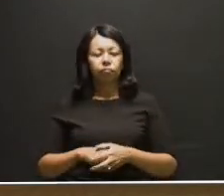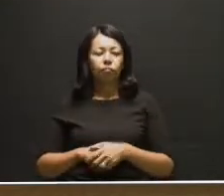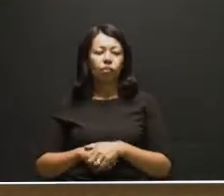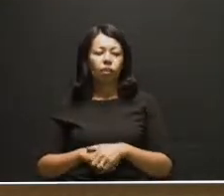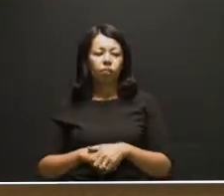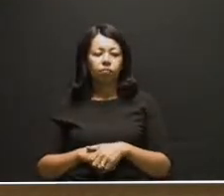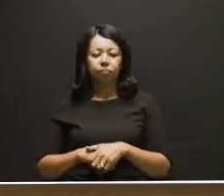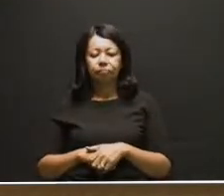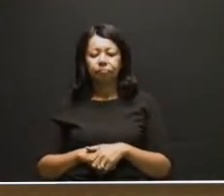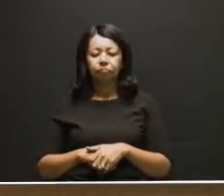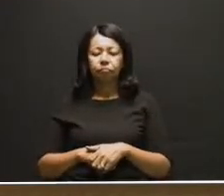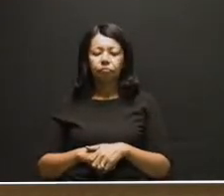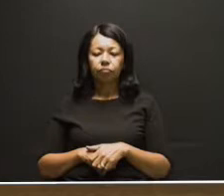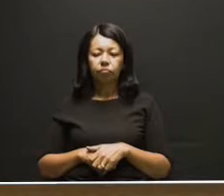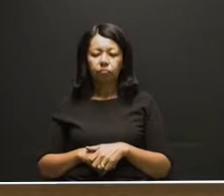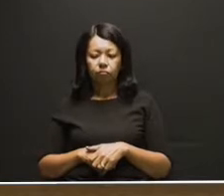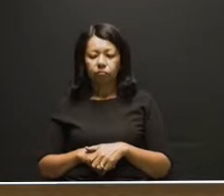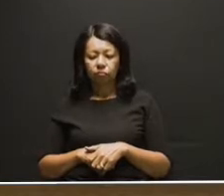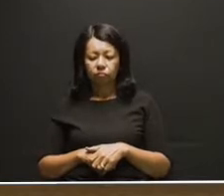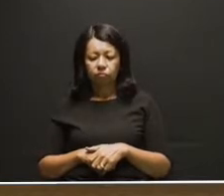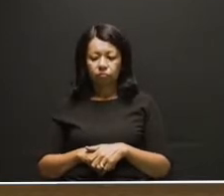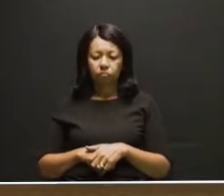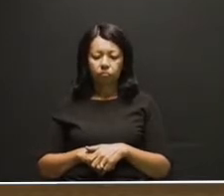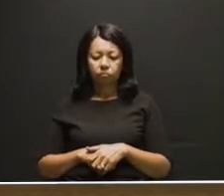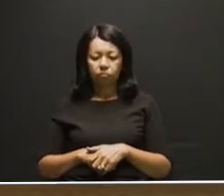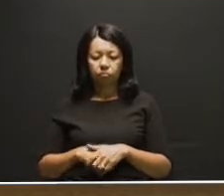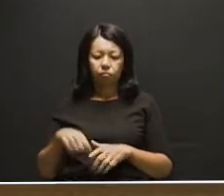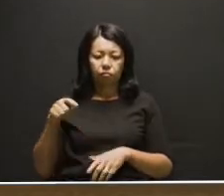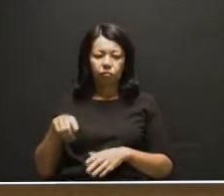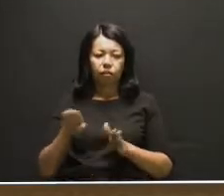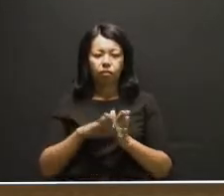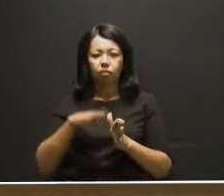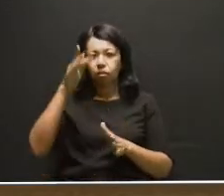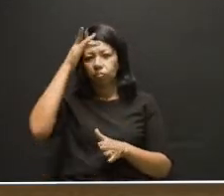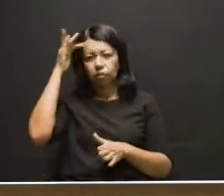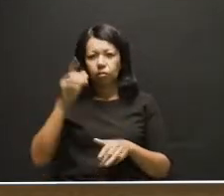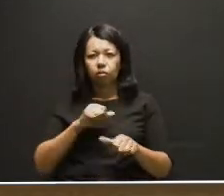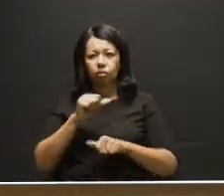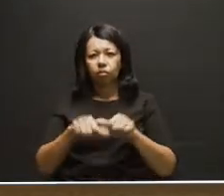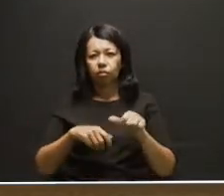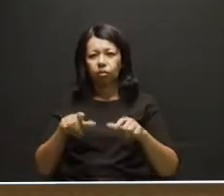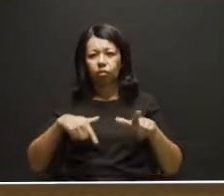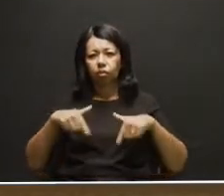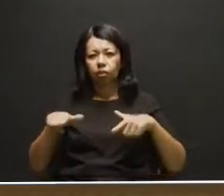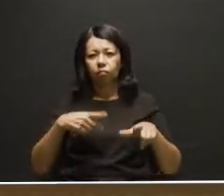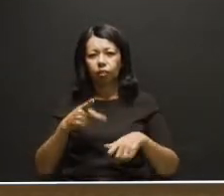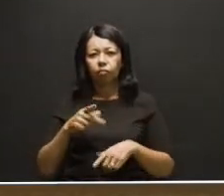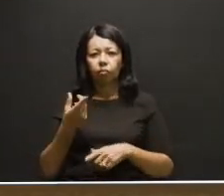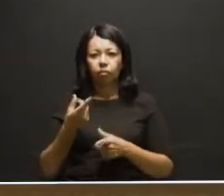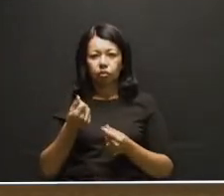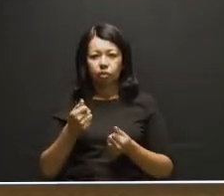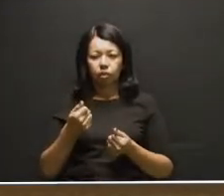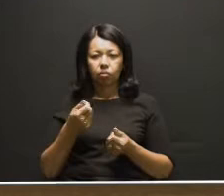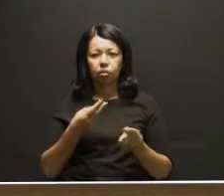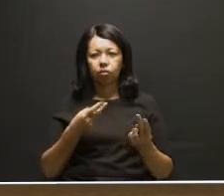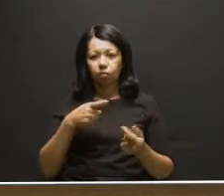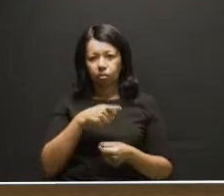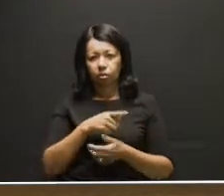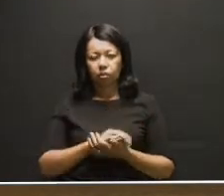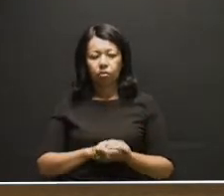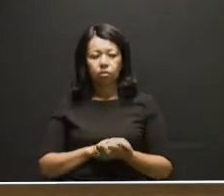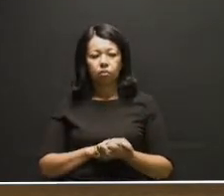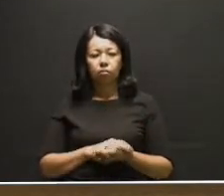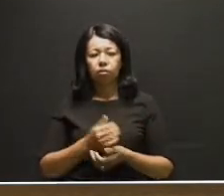presta a favor para a municipalidade presta serviço aqui todo mundo troca trabalho por dinheiro mesmo caso deles